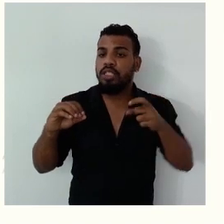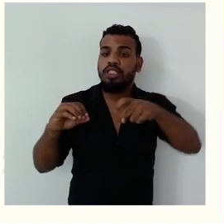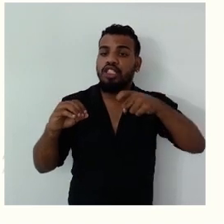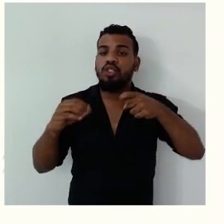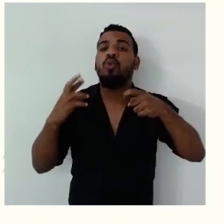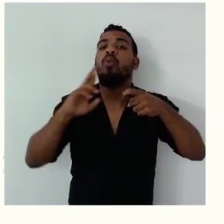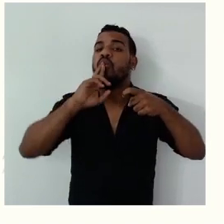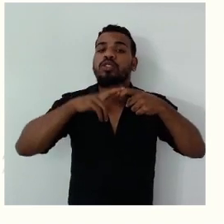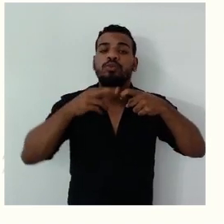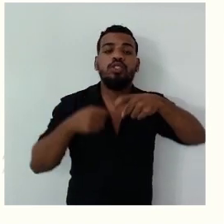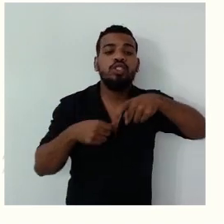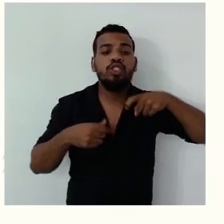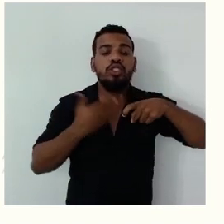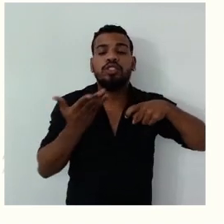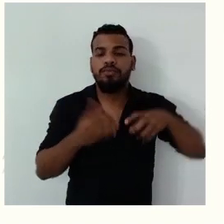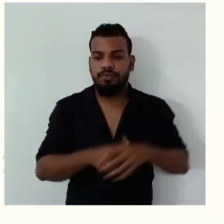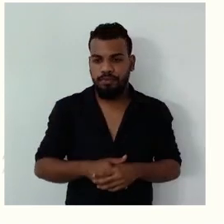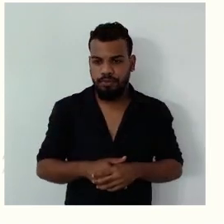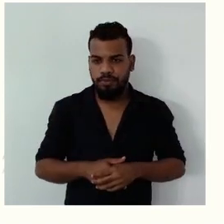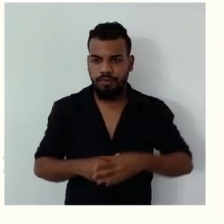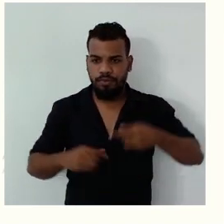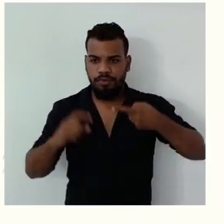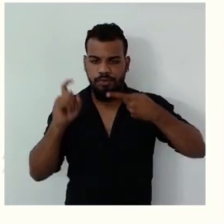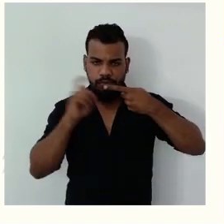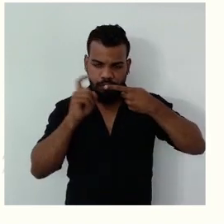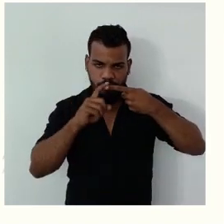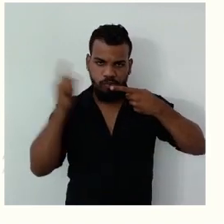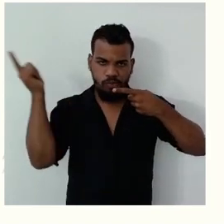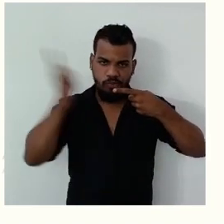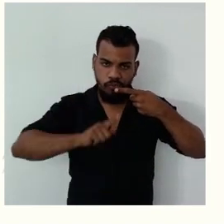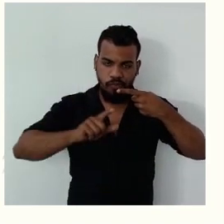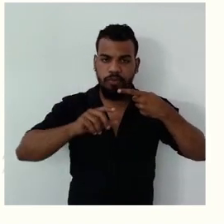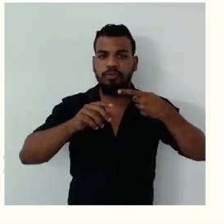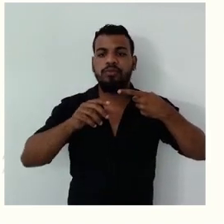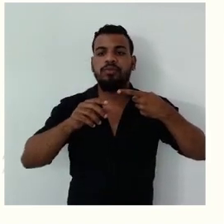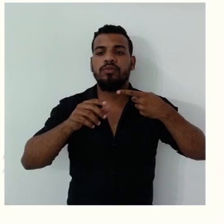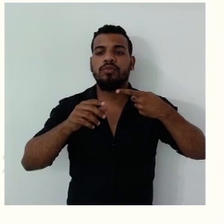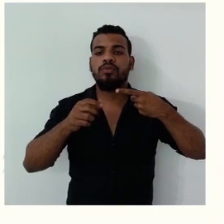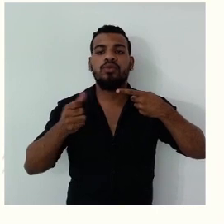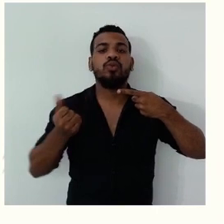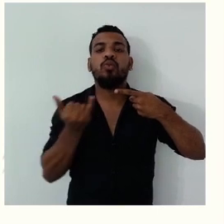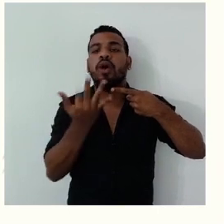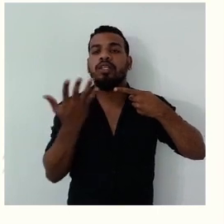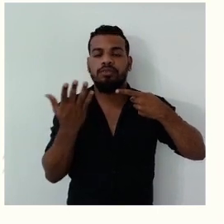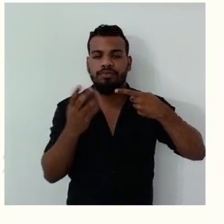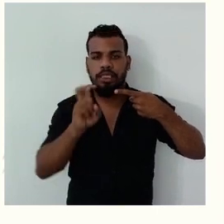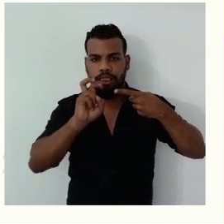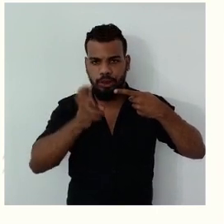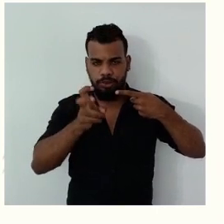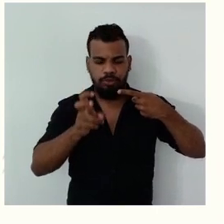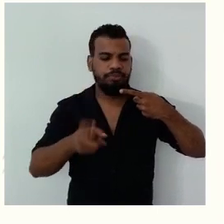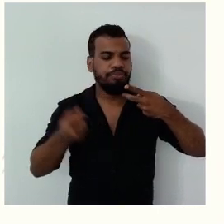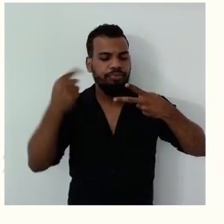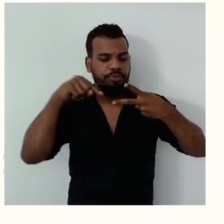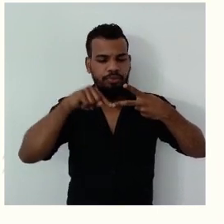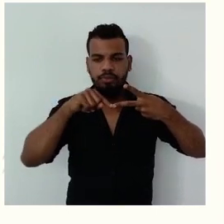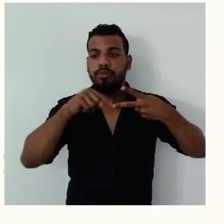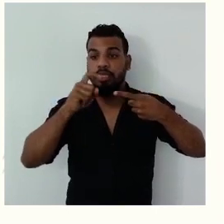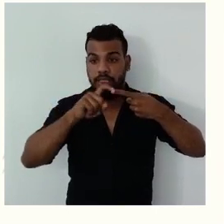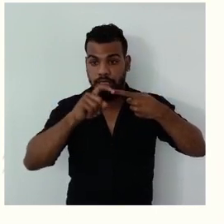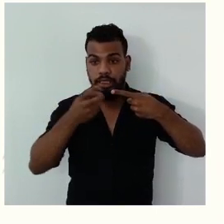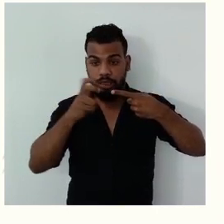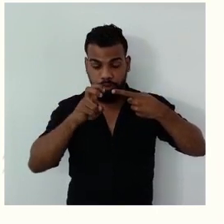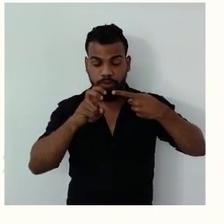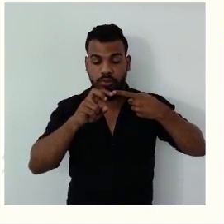é. Então veja, o Unilab, ele produziu o quê? Número de unidades produzidas, 5.000. Desses 5.000,